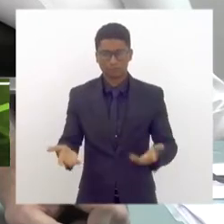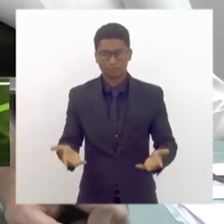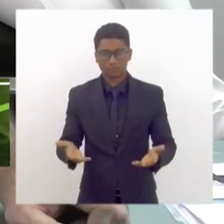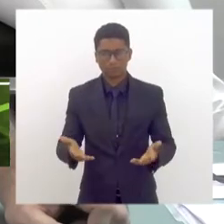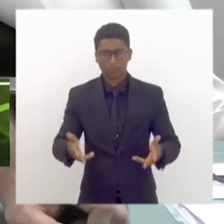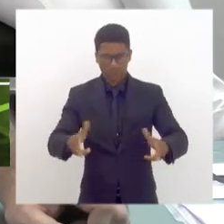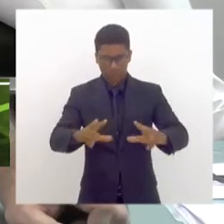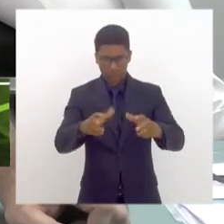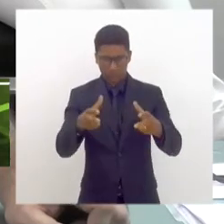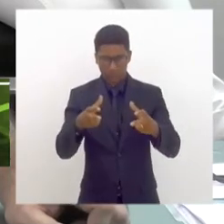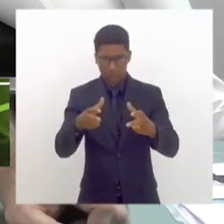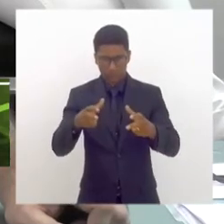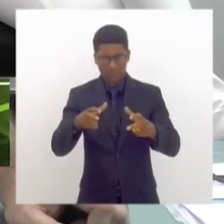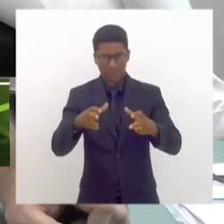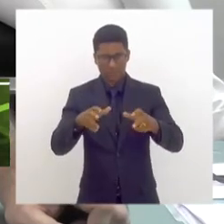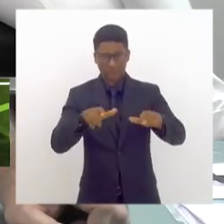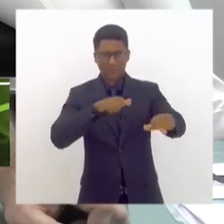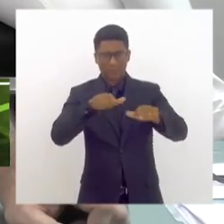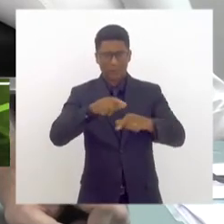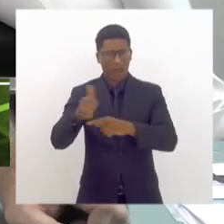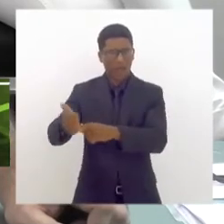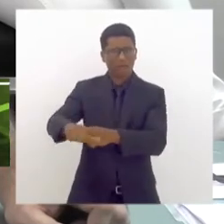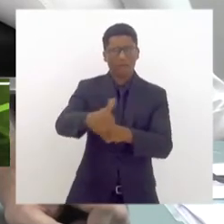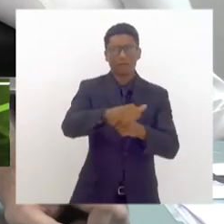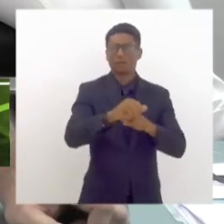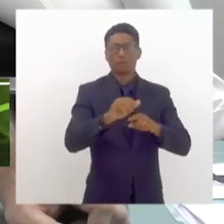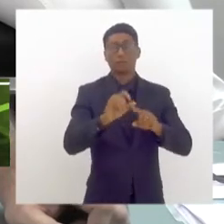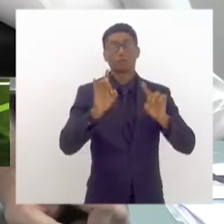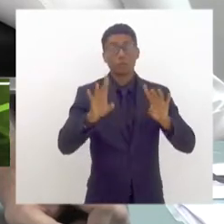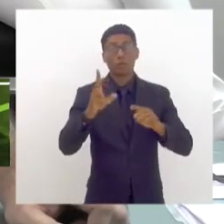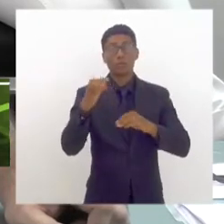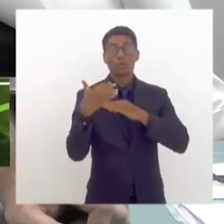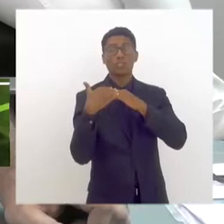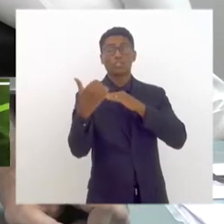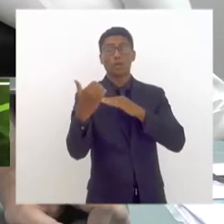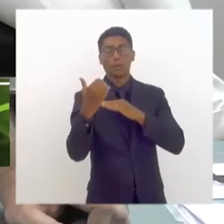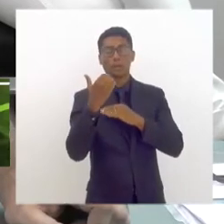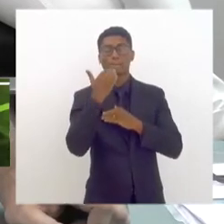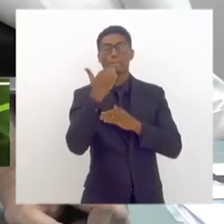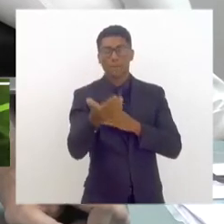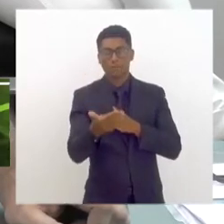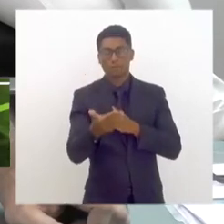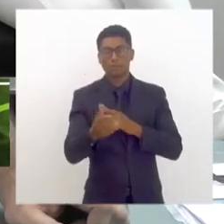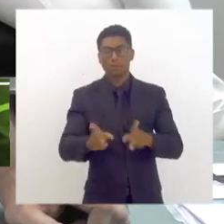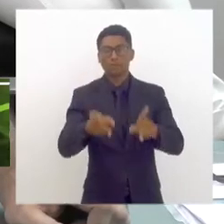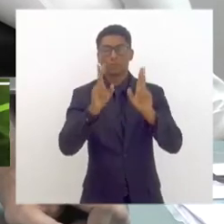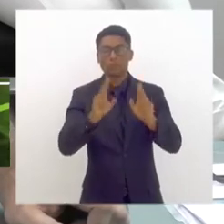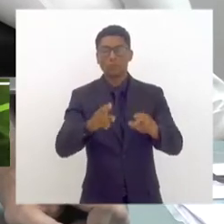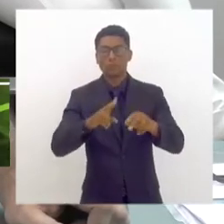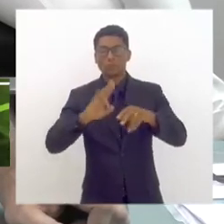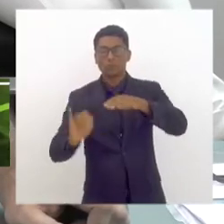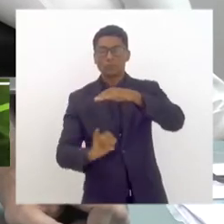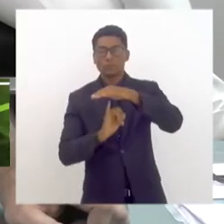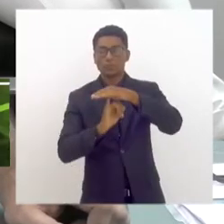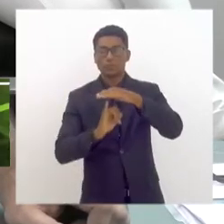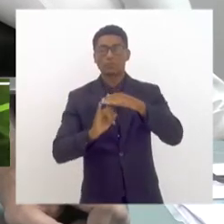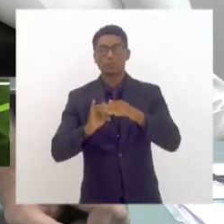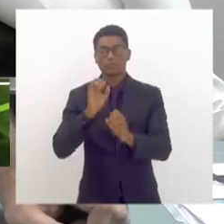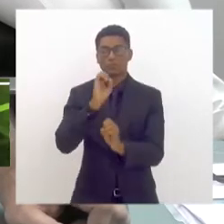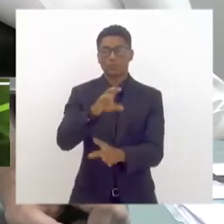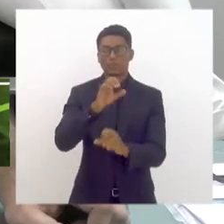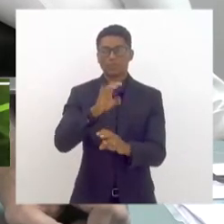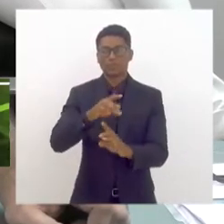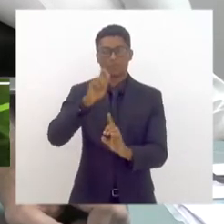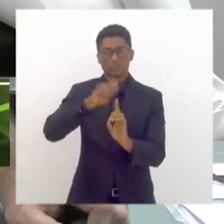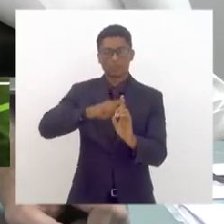nesse sentido, ele só vai atuar sob demanda, como foi o caso da instituição de ensino encerrada de júri esse ano, que nos processos